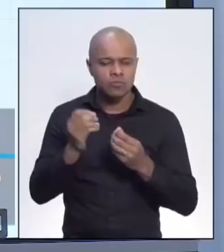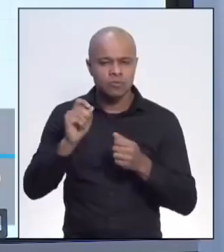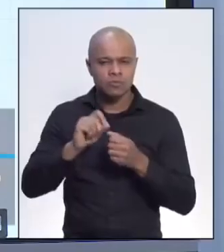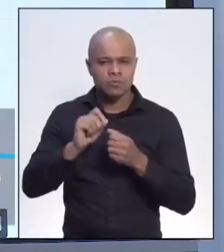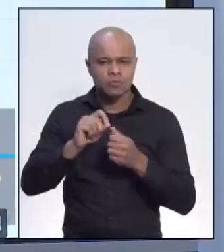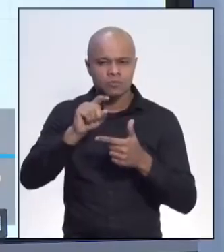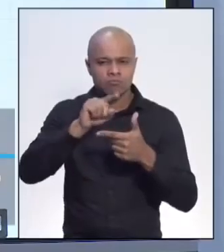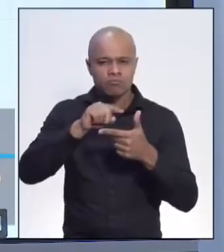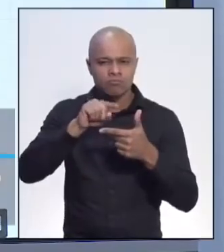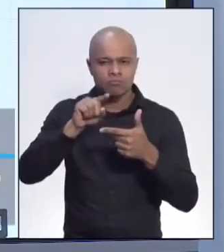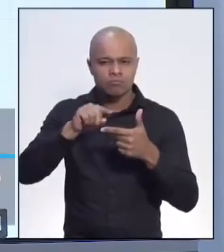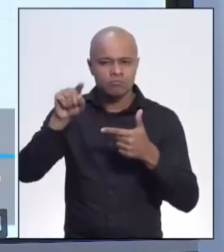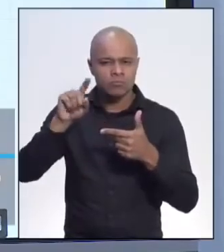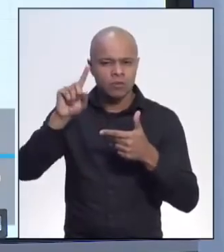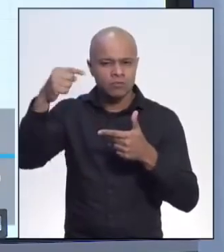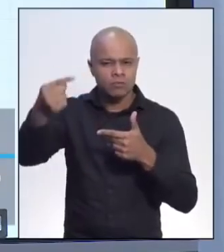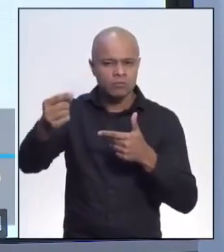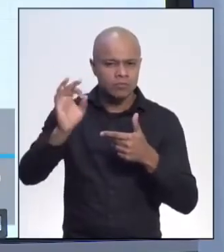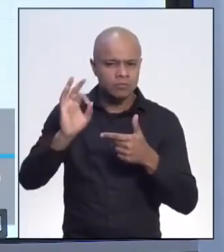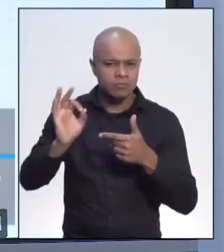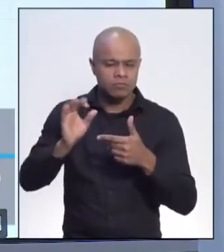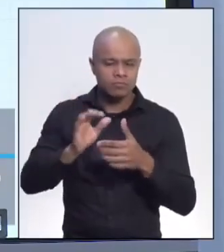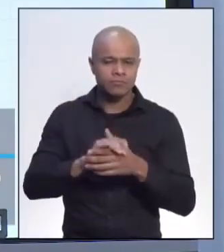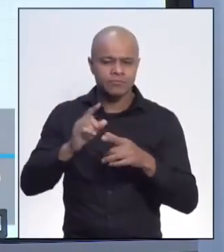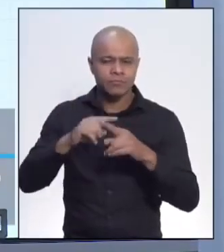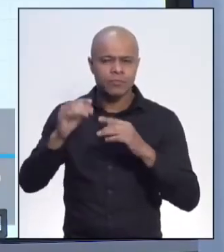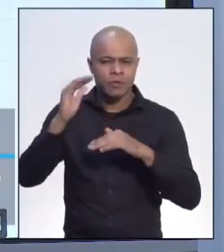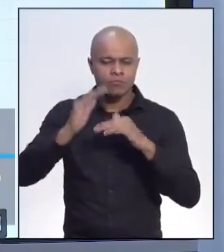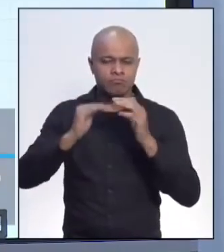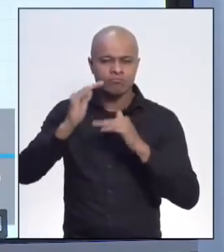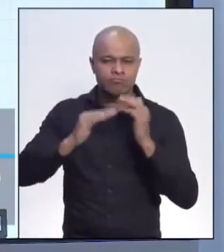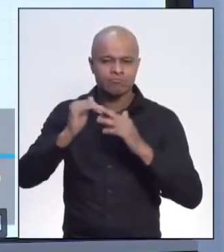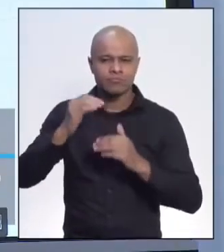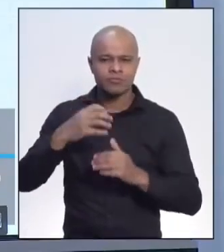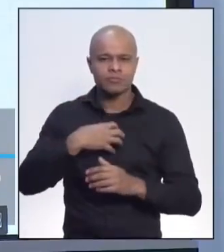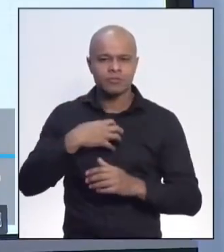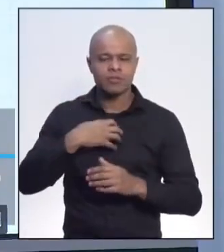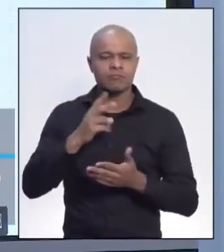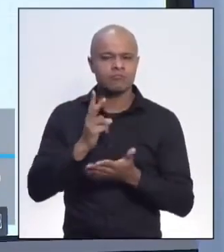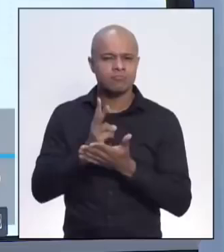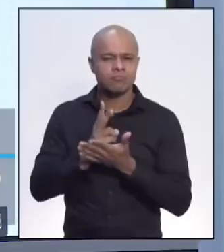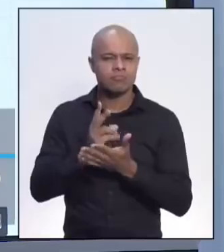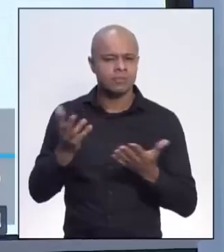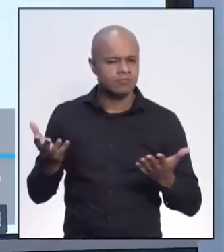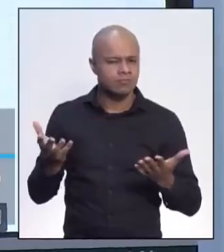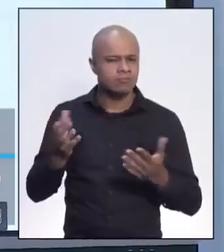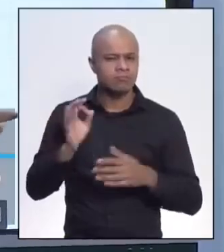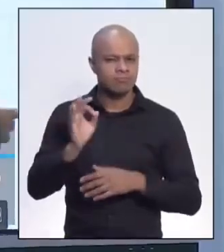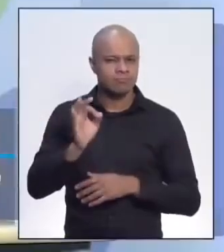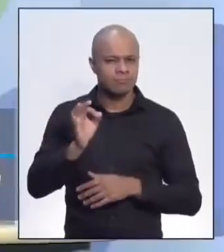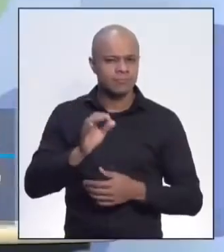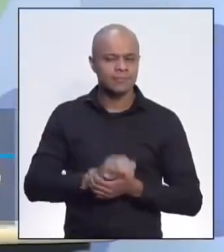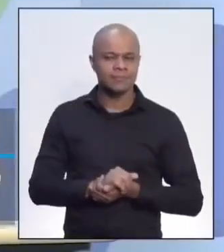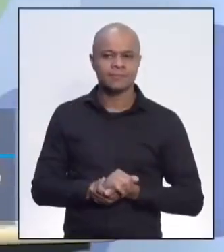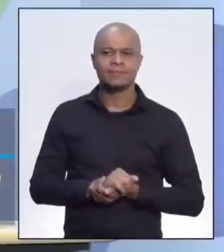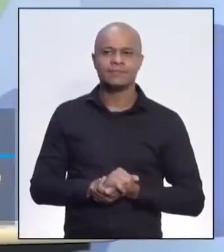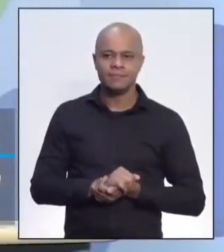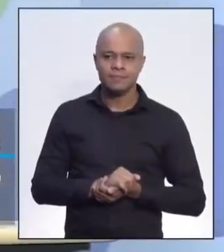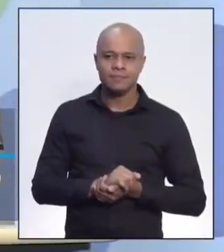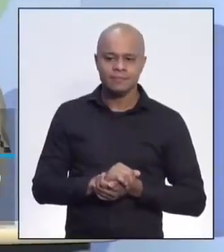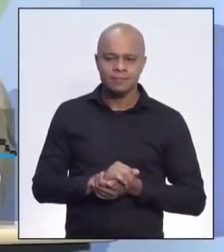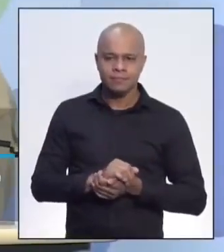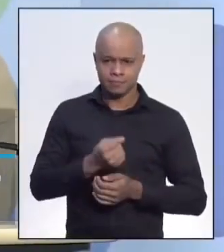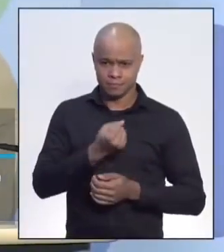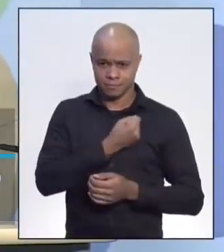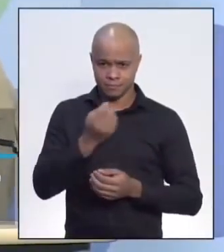agora, nesse caso. Mas a forma de construção continua sendo a mesma. Correto, Osmar? Continua. Atribui valores, você vai